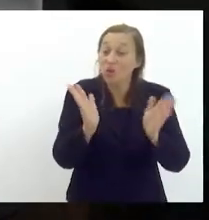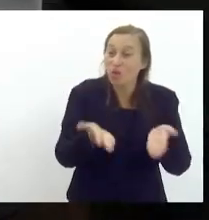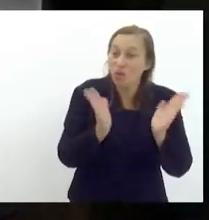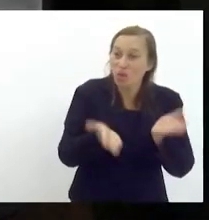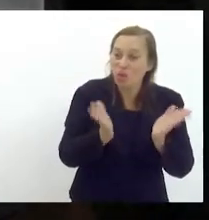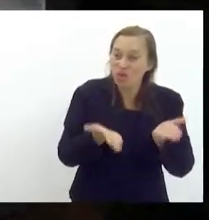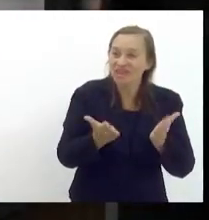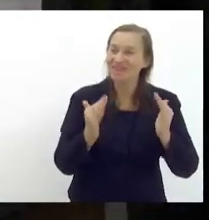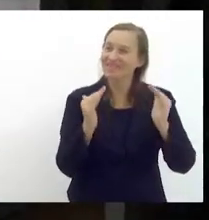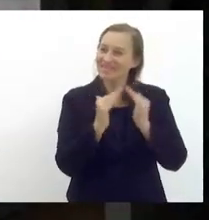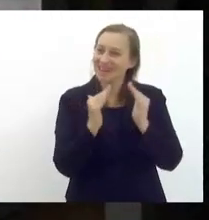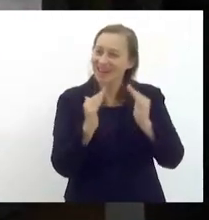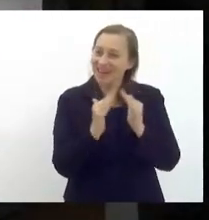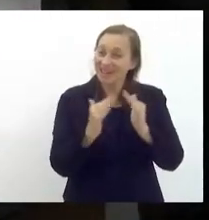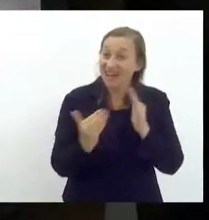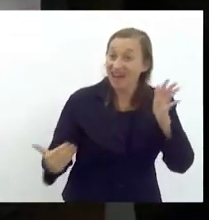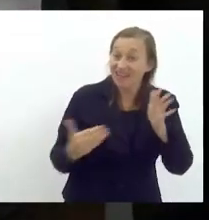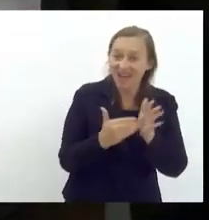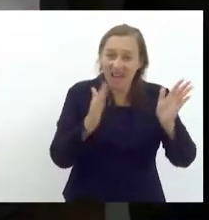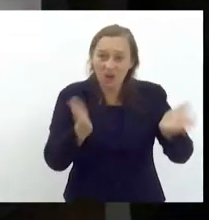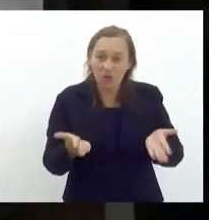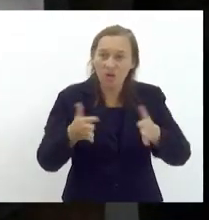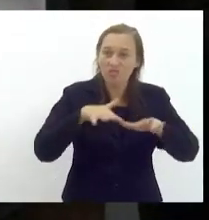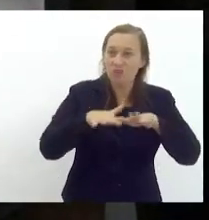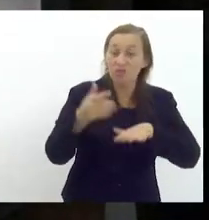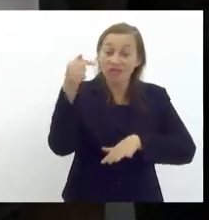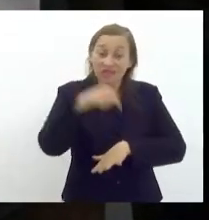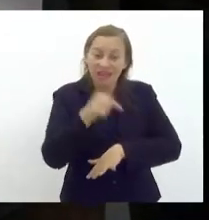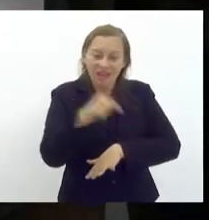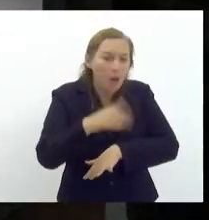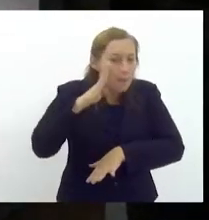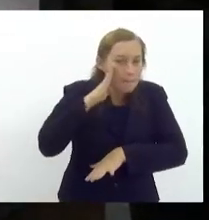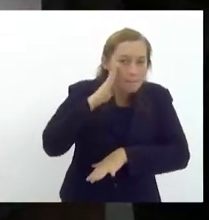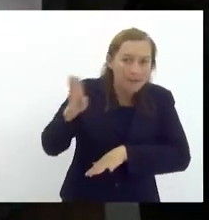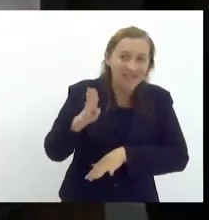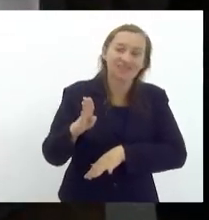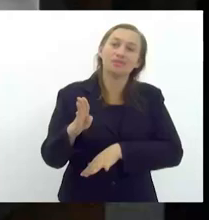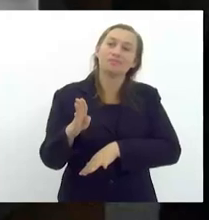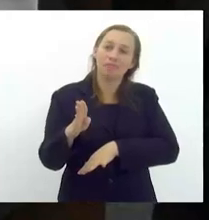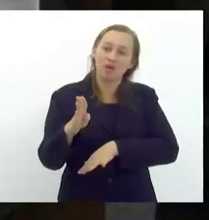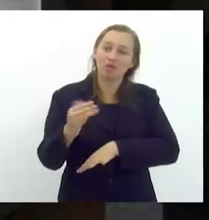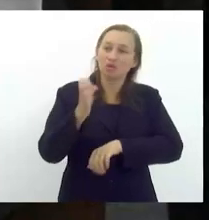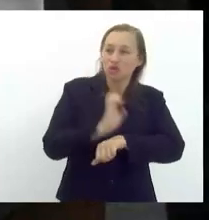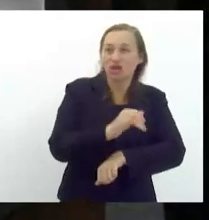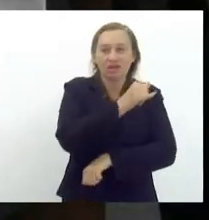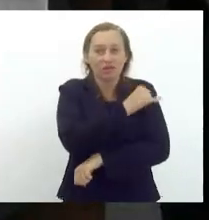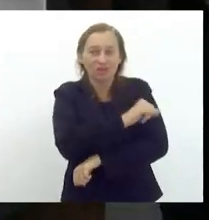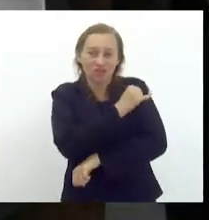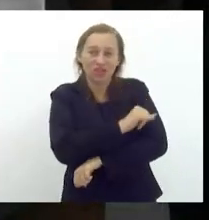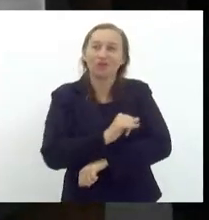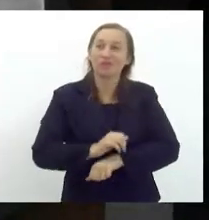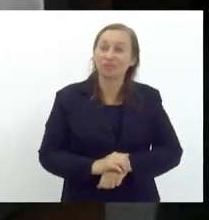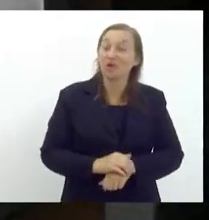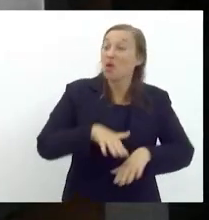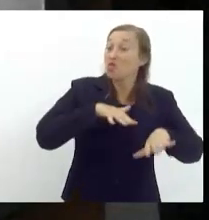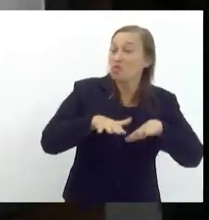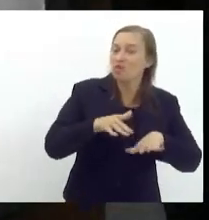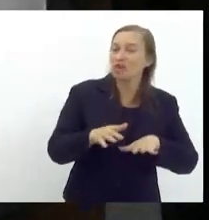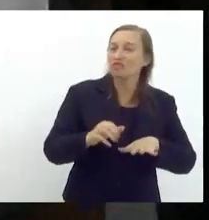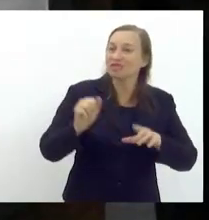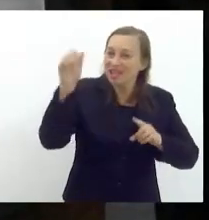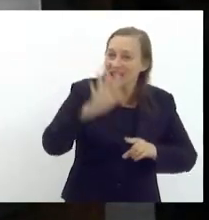essa casa até essa hora ter movimentos aqui fundamentais do Estado do Rio de Janeiro o movimento